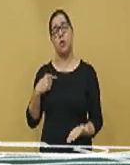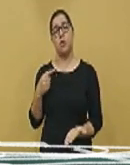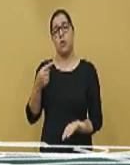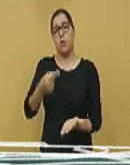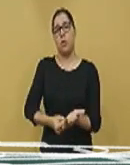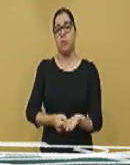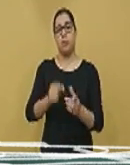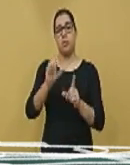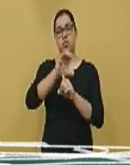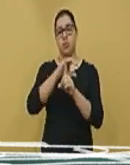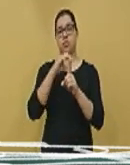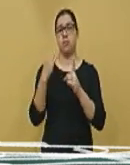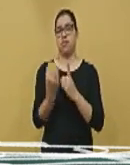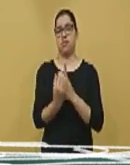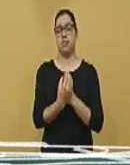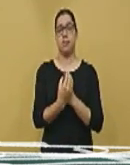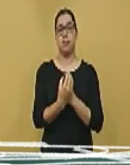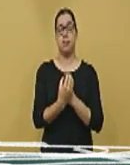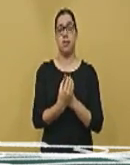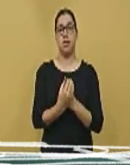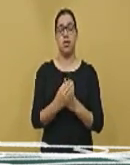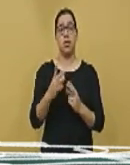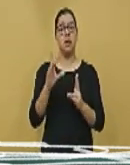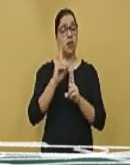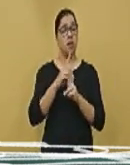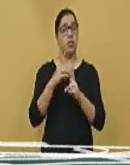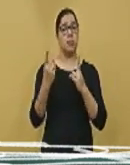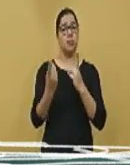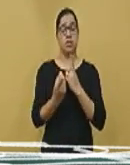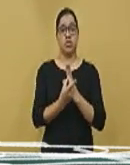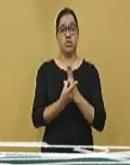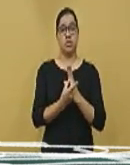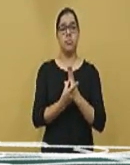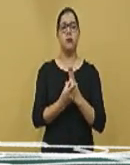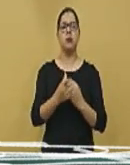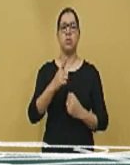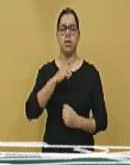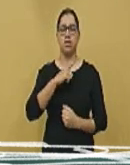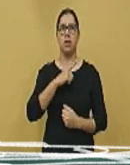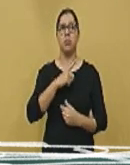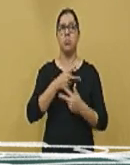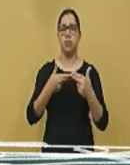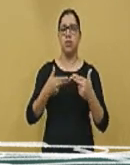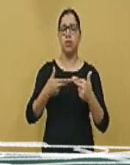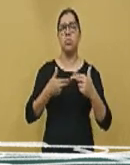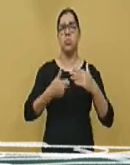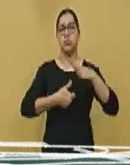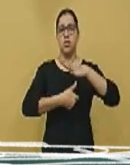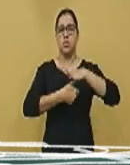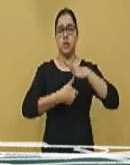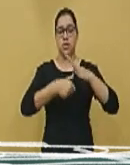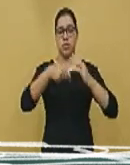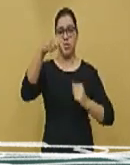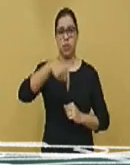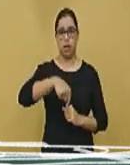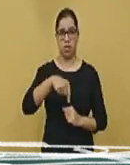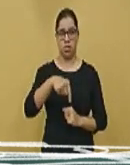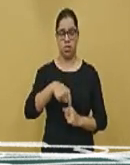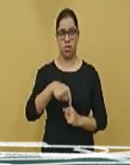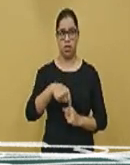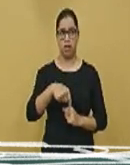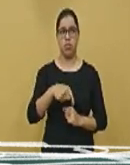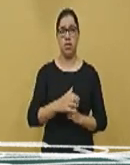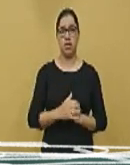comunidade. A universidade, por mais que a reitoria de parte administrativa funcione aqui, não é uma